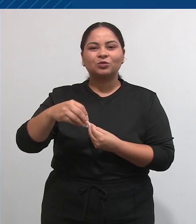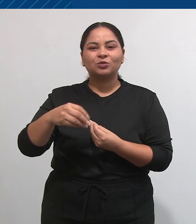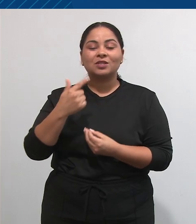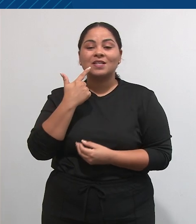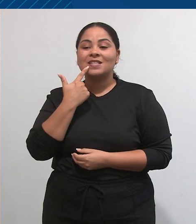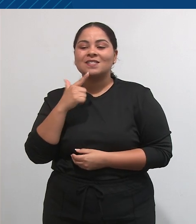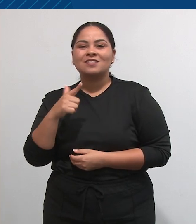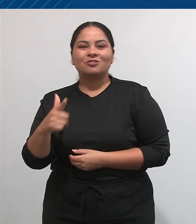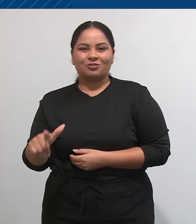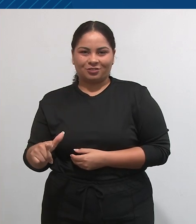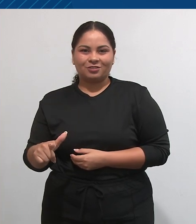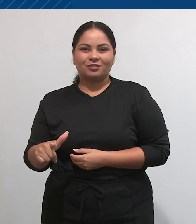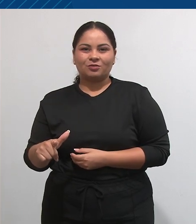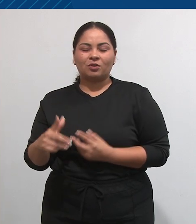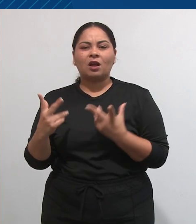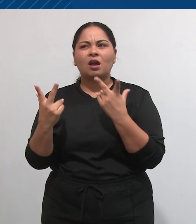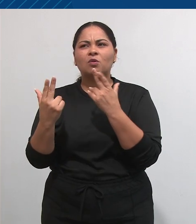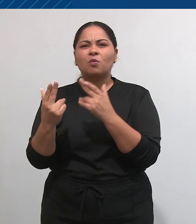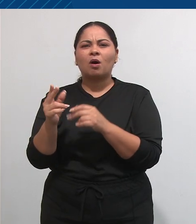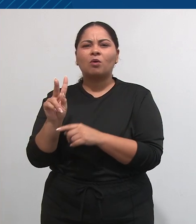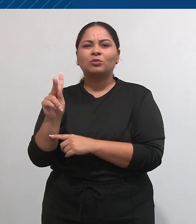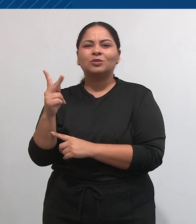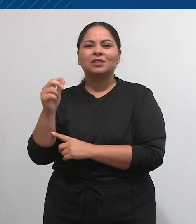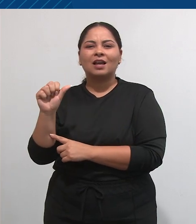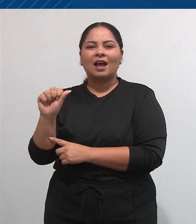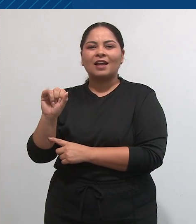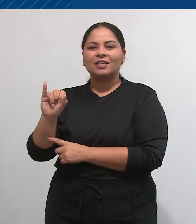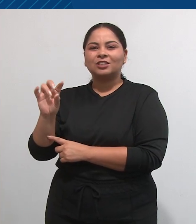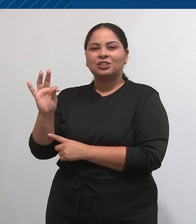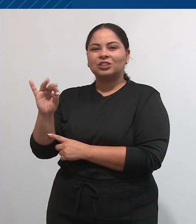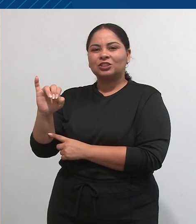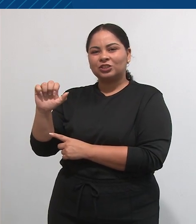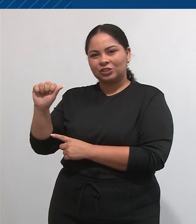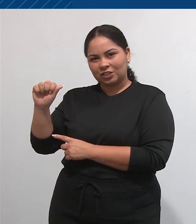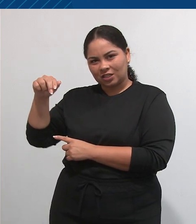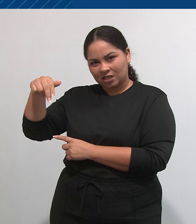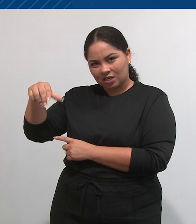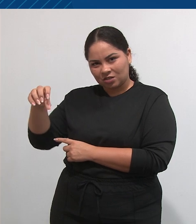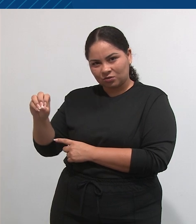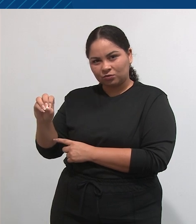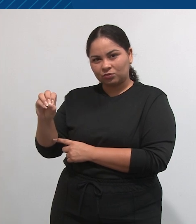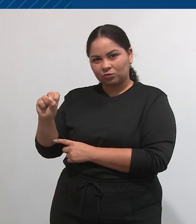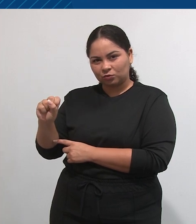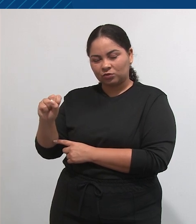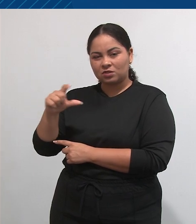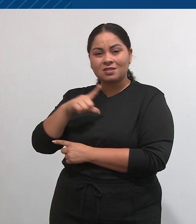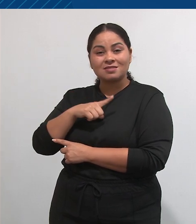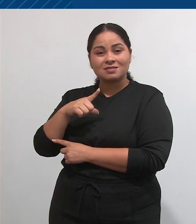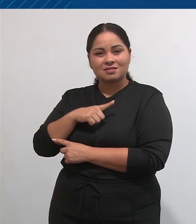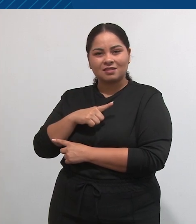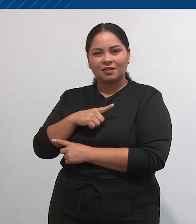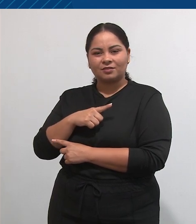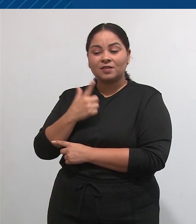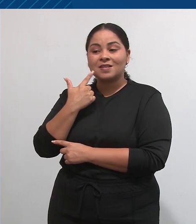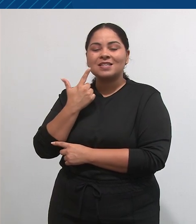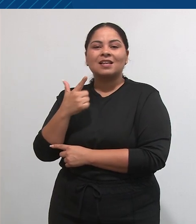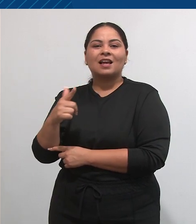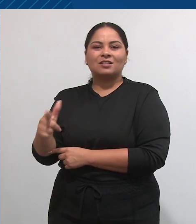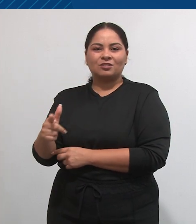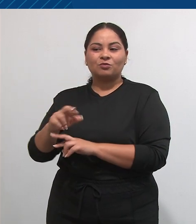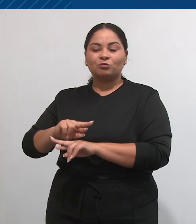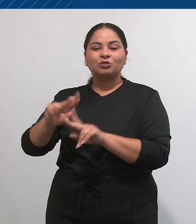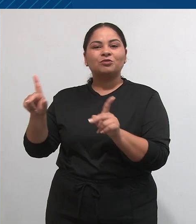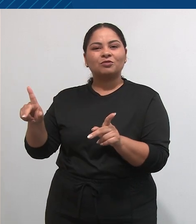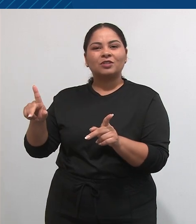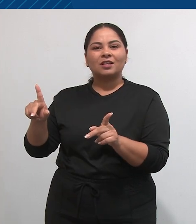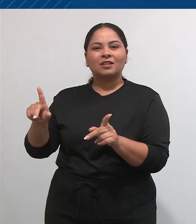como acontece com os haitianos, que também falam o dialeto, né? Então, essa comunidade também